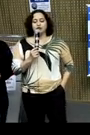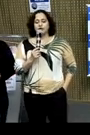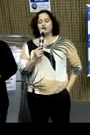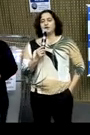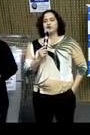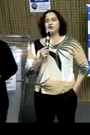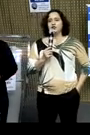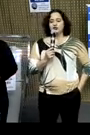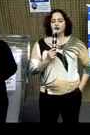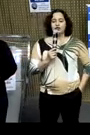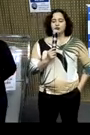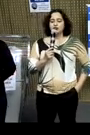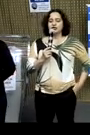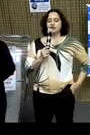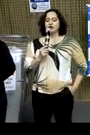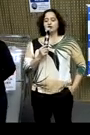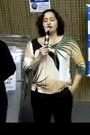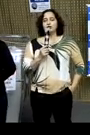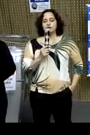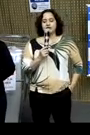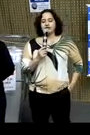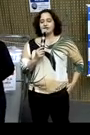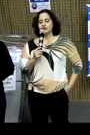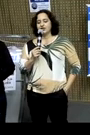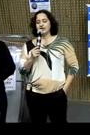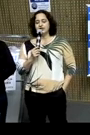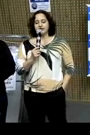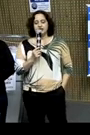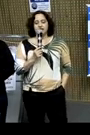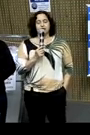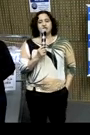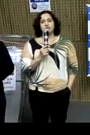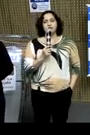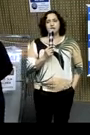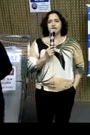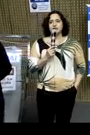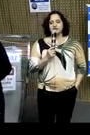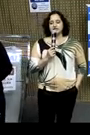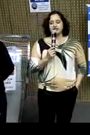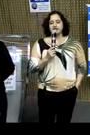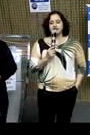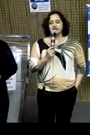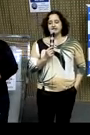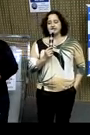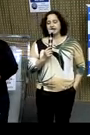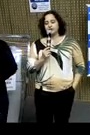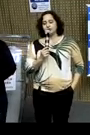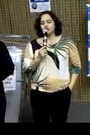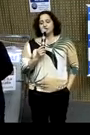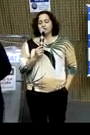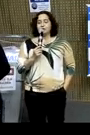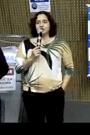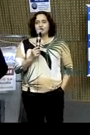hipertensão. Numa estimativa dentro do nosso território de 2.615, nós temos 1.166